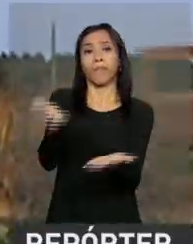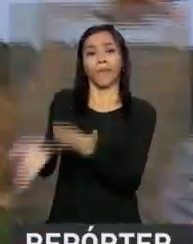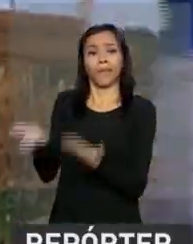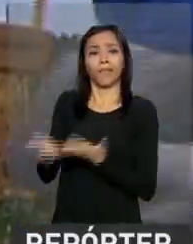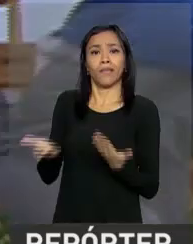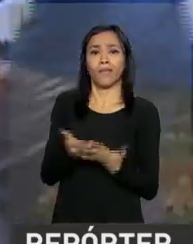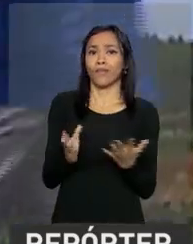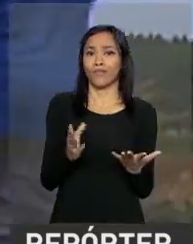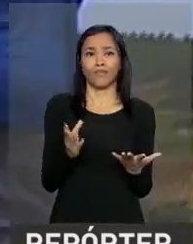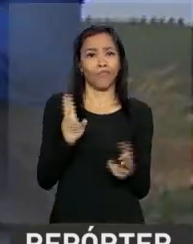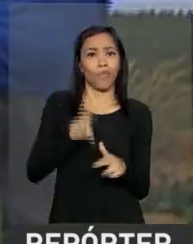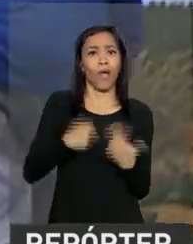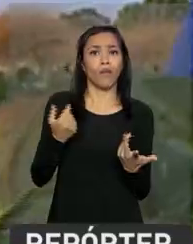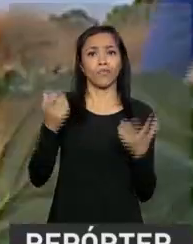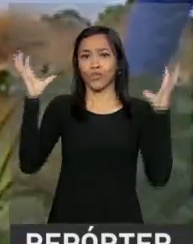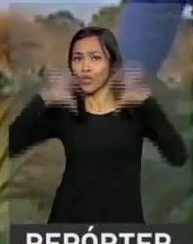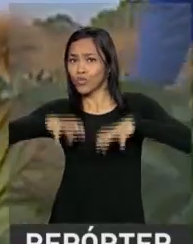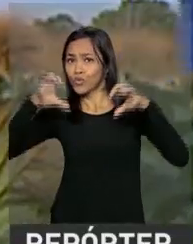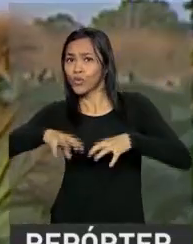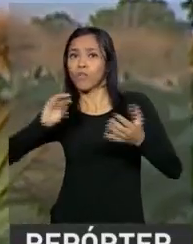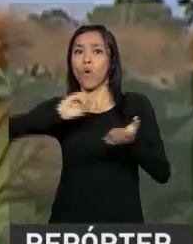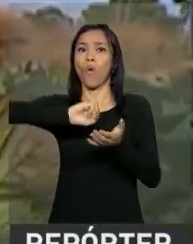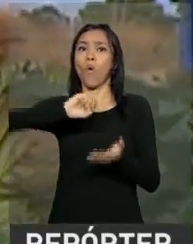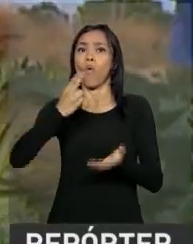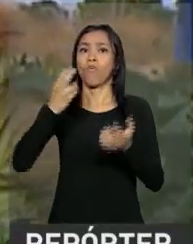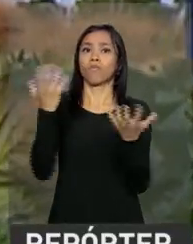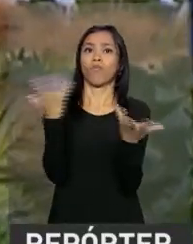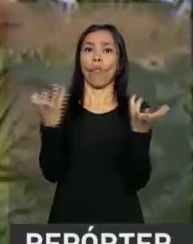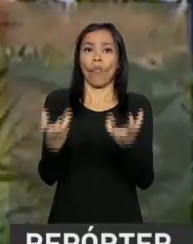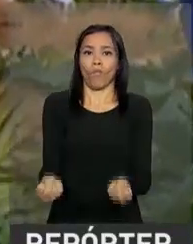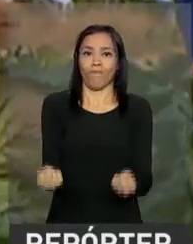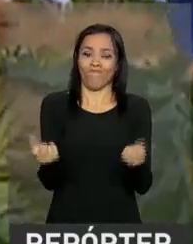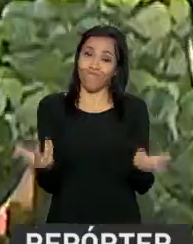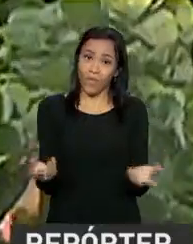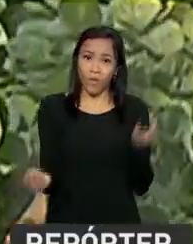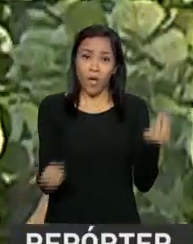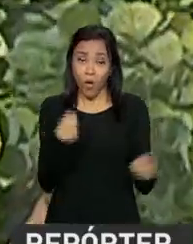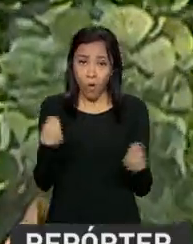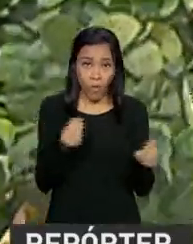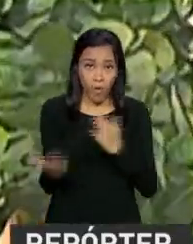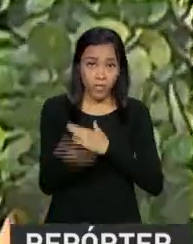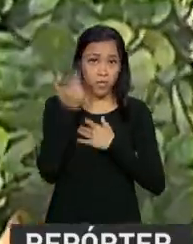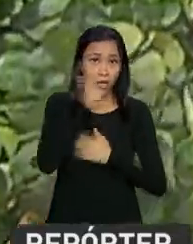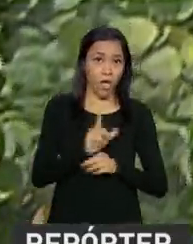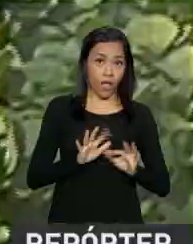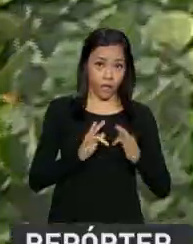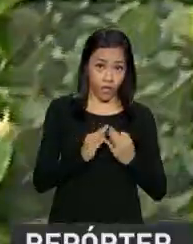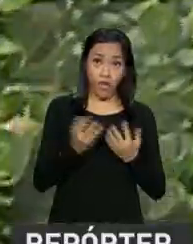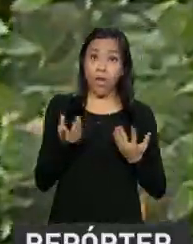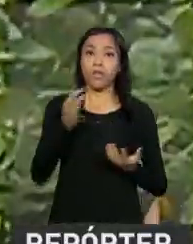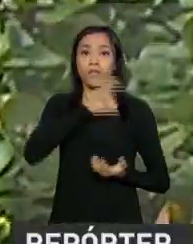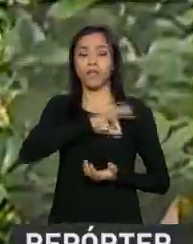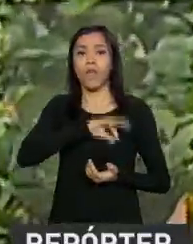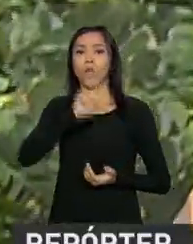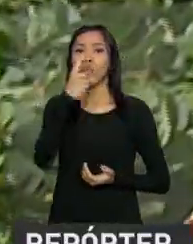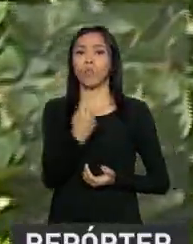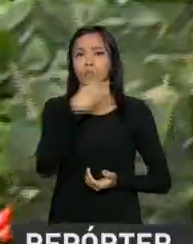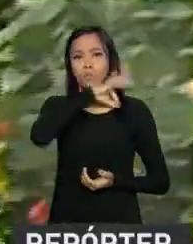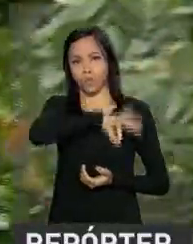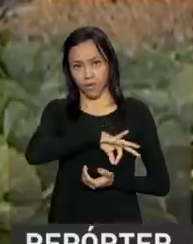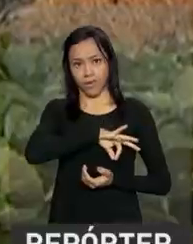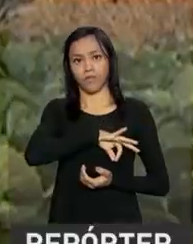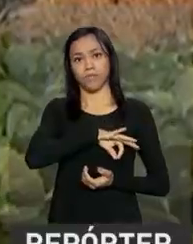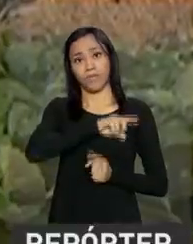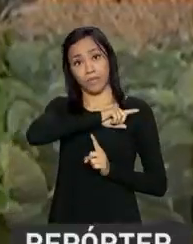pelo excesso ou falta de chuva. Para receber a ajuda, é preciso que a família tenha renda mensal de até um salário mínimo